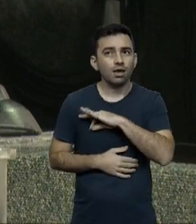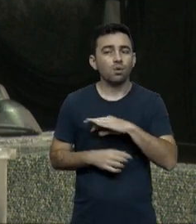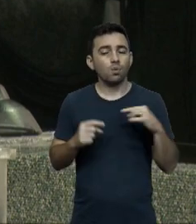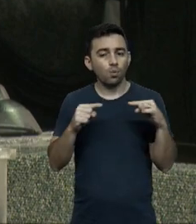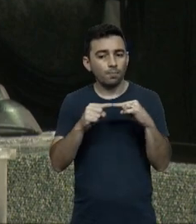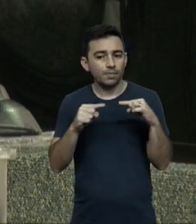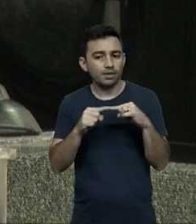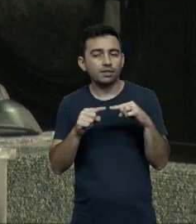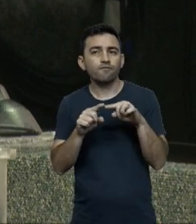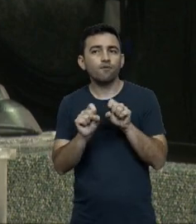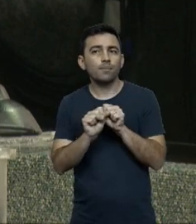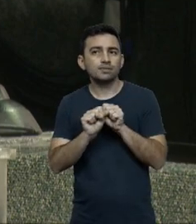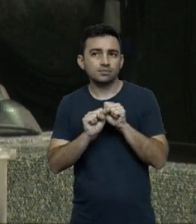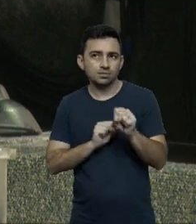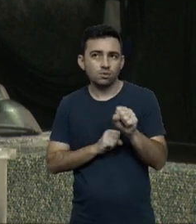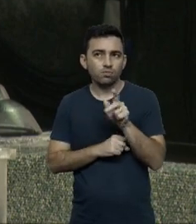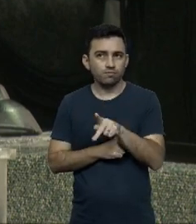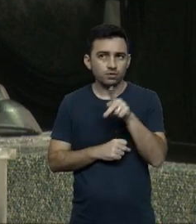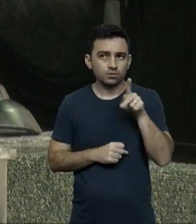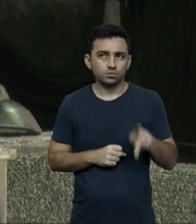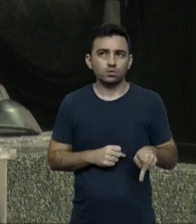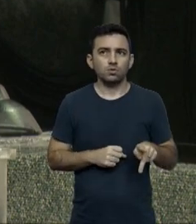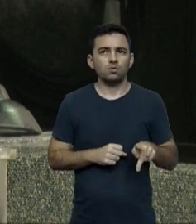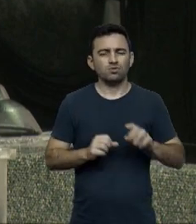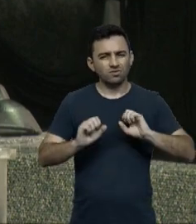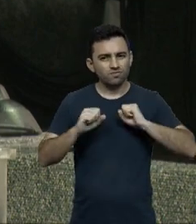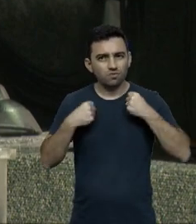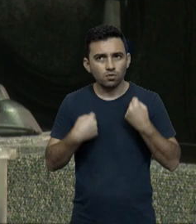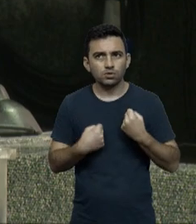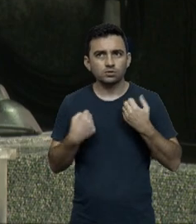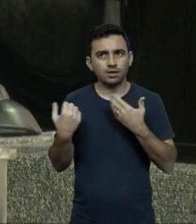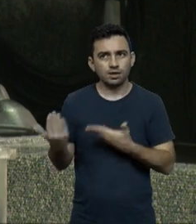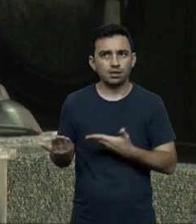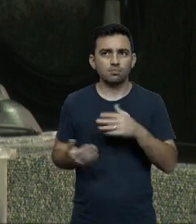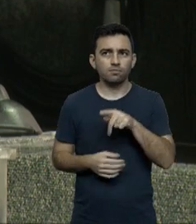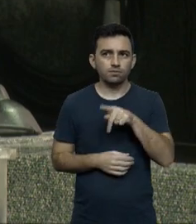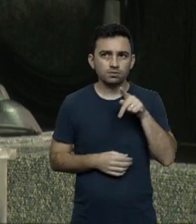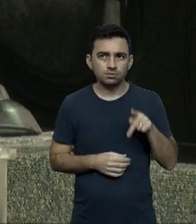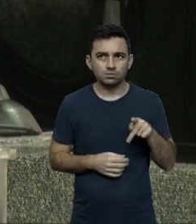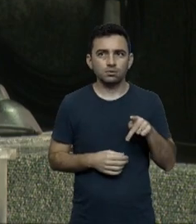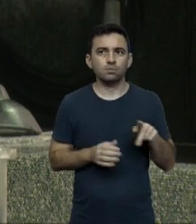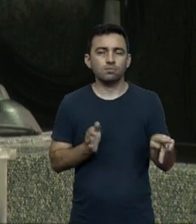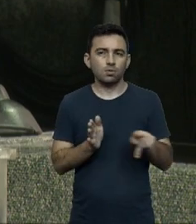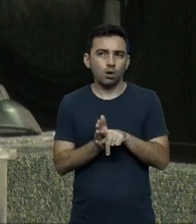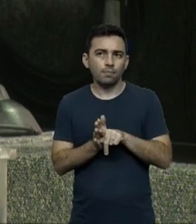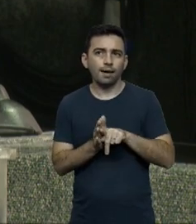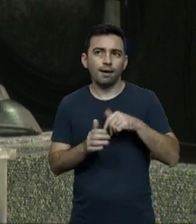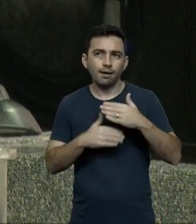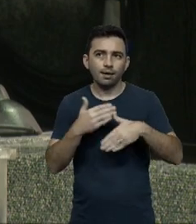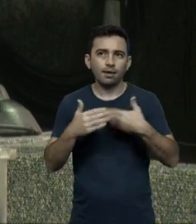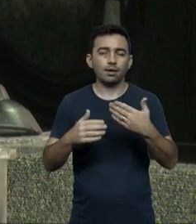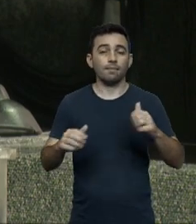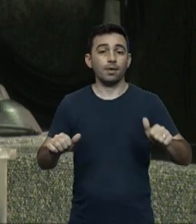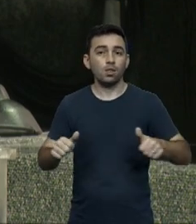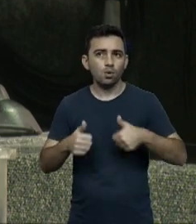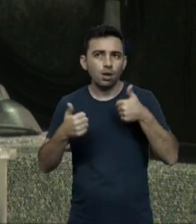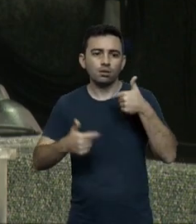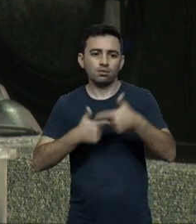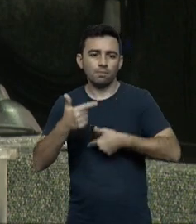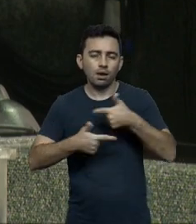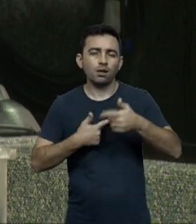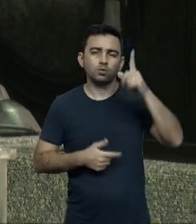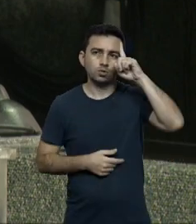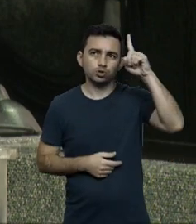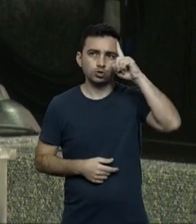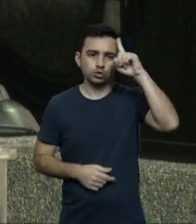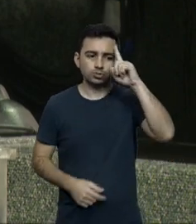formação do professor conforme a dedicação do professor na sua carreira para melhorar o seu trabalho do dia a